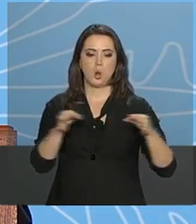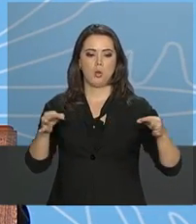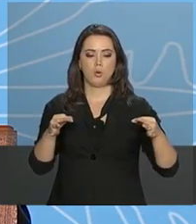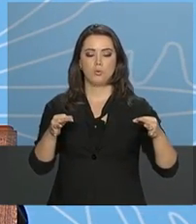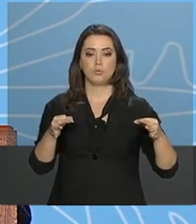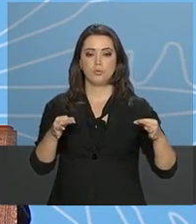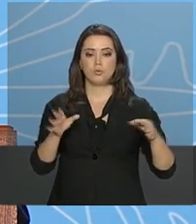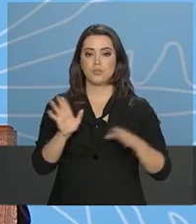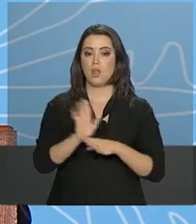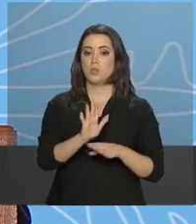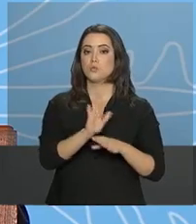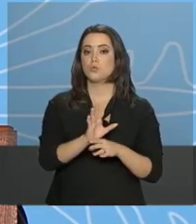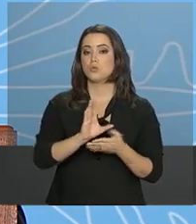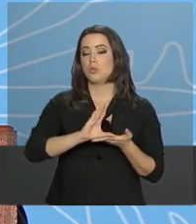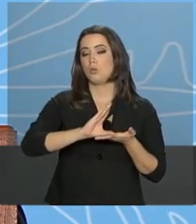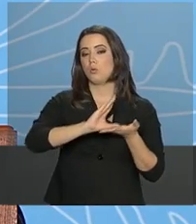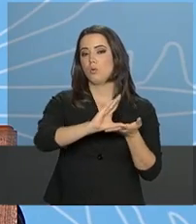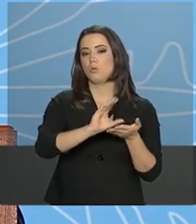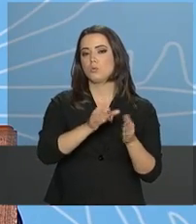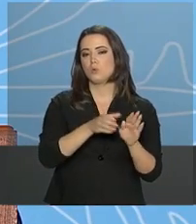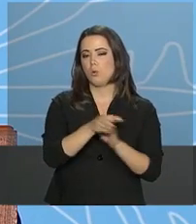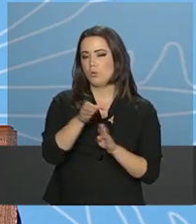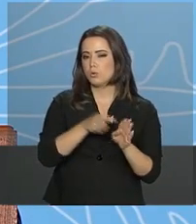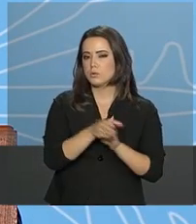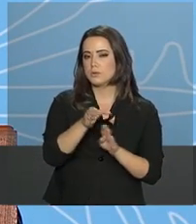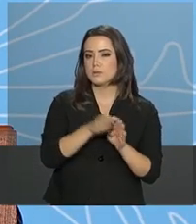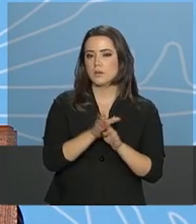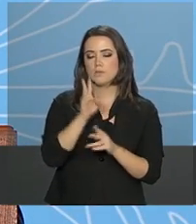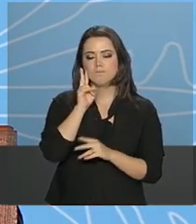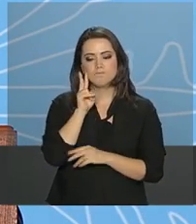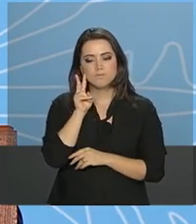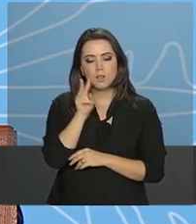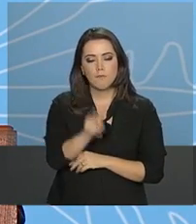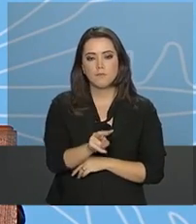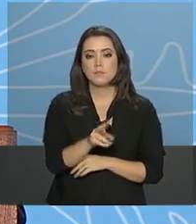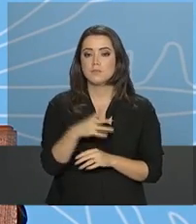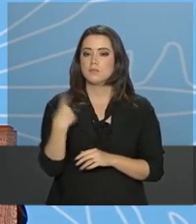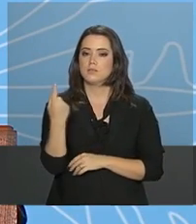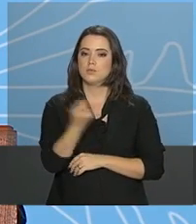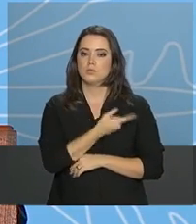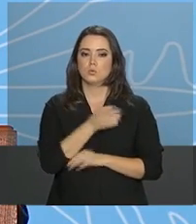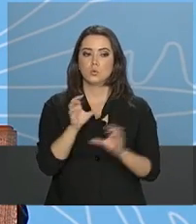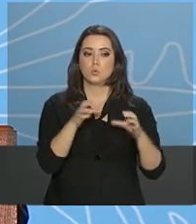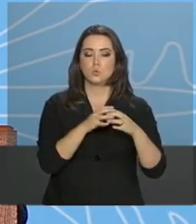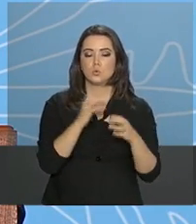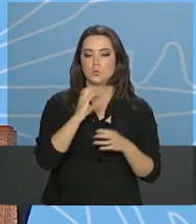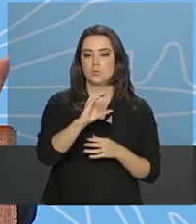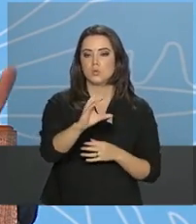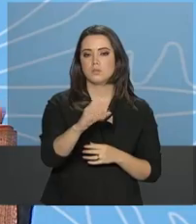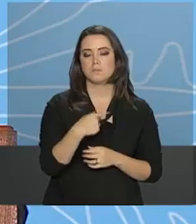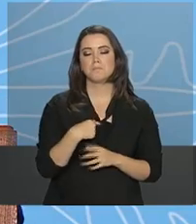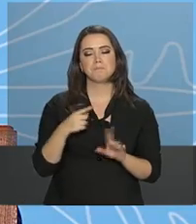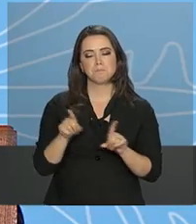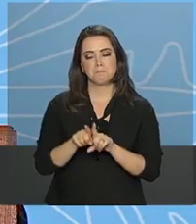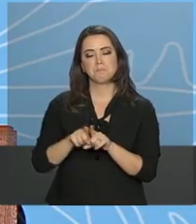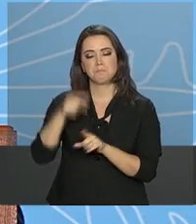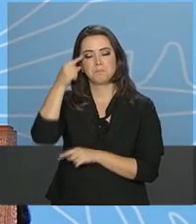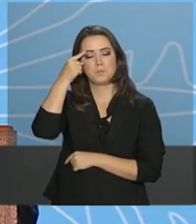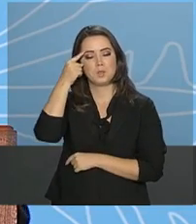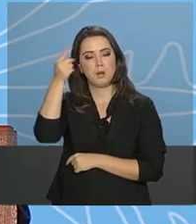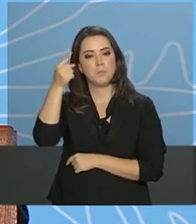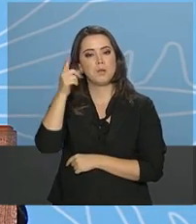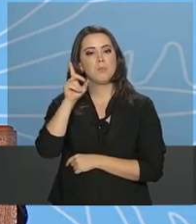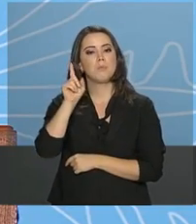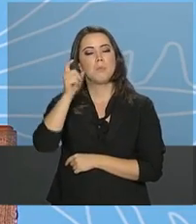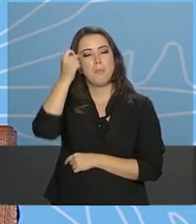do aconselhamento e da visão privilegiada de nossos cientistas. Aliás, eu penso também